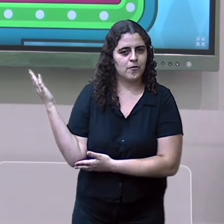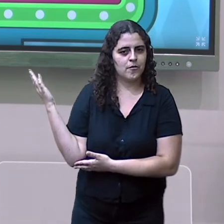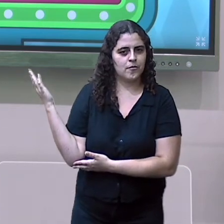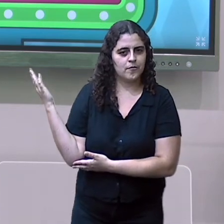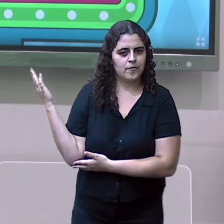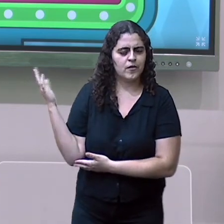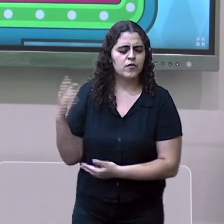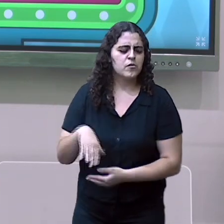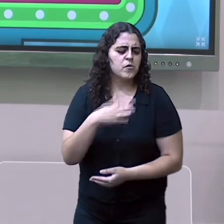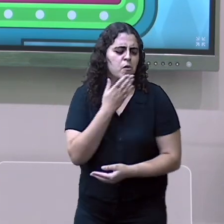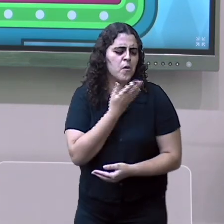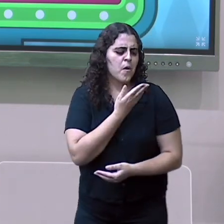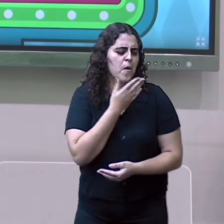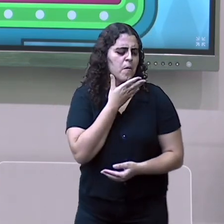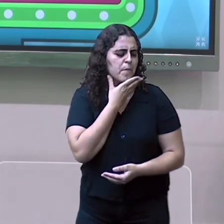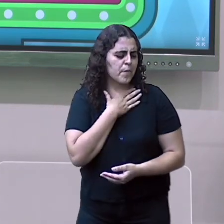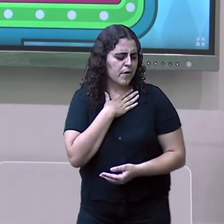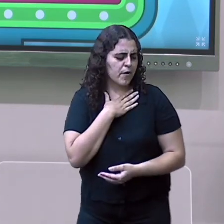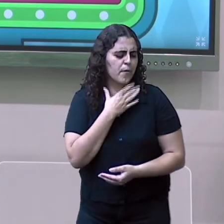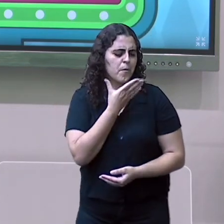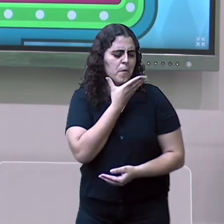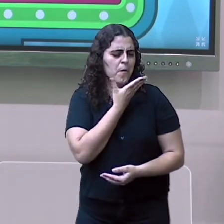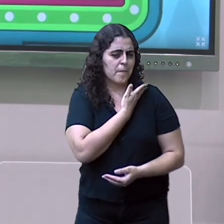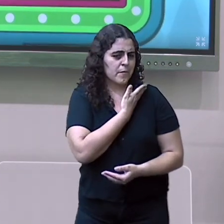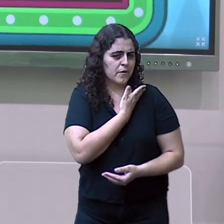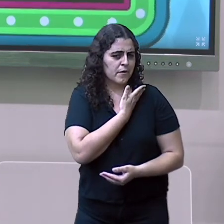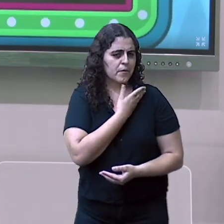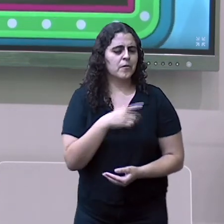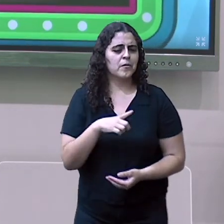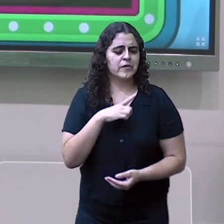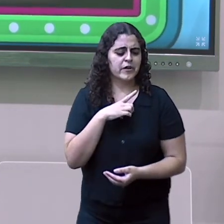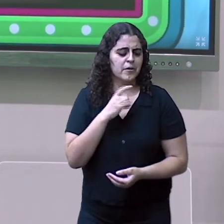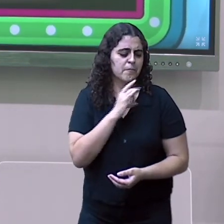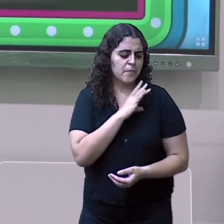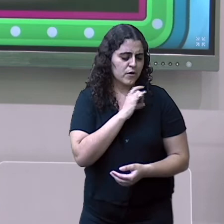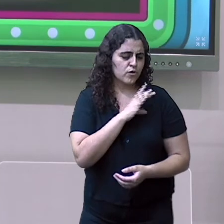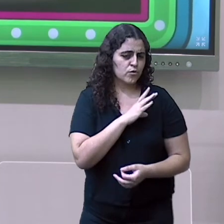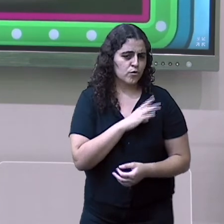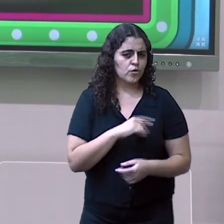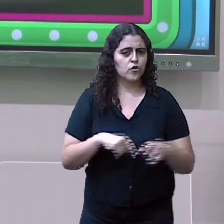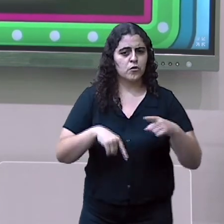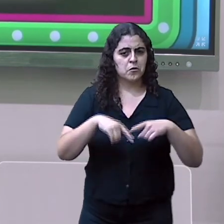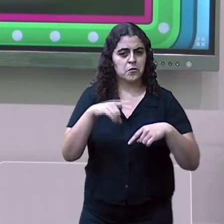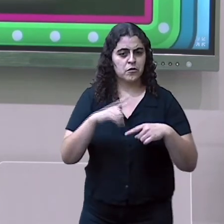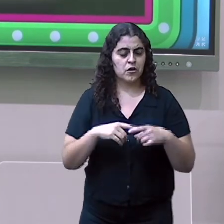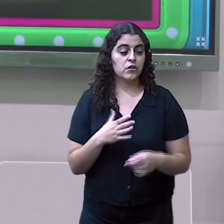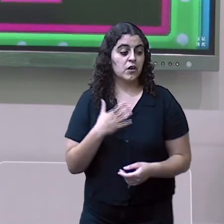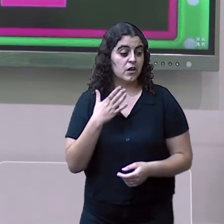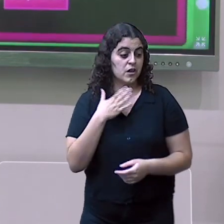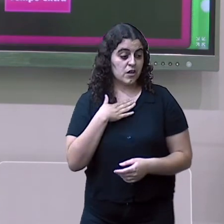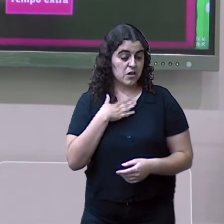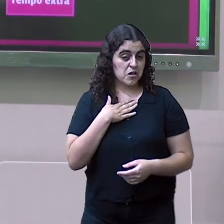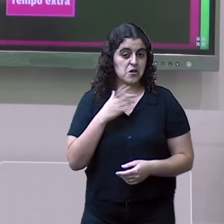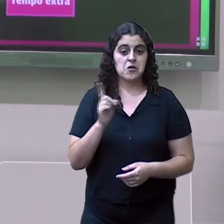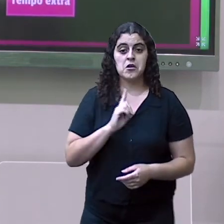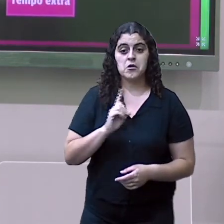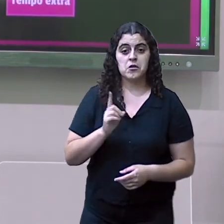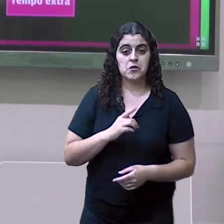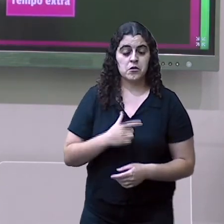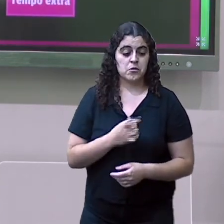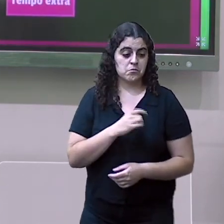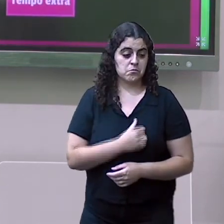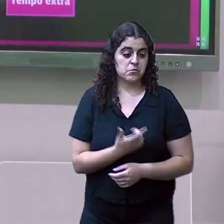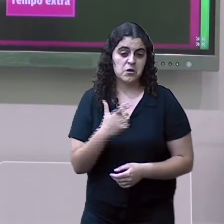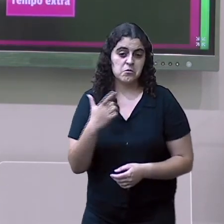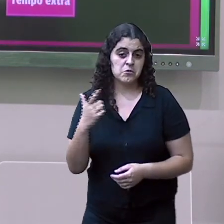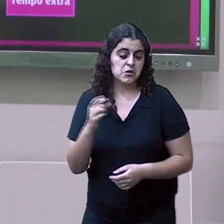E se meu amigo tem medo e eu não? Não posso, falar ou criticar o meu amigo.